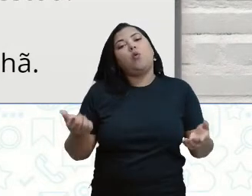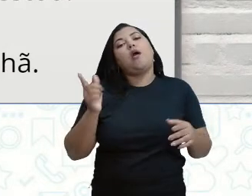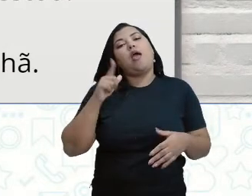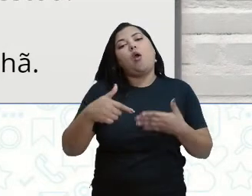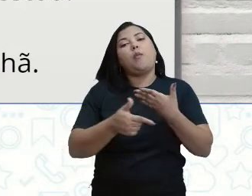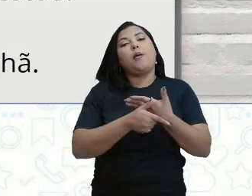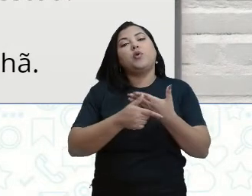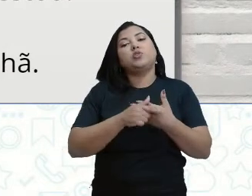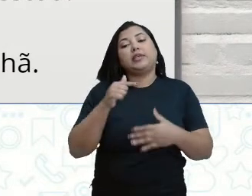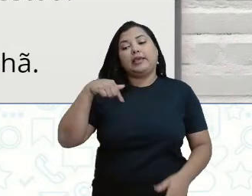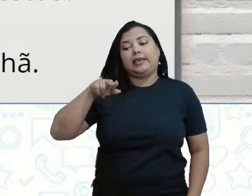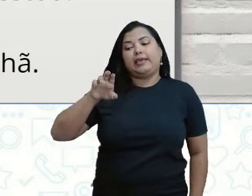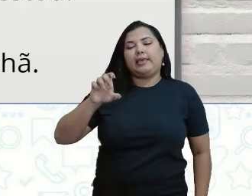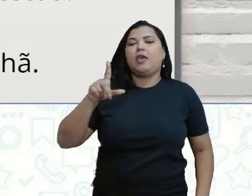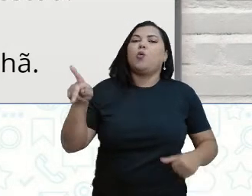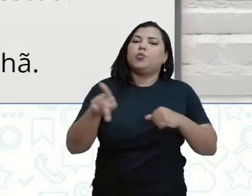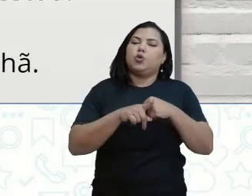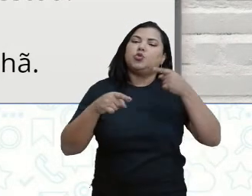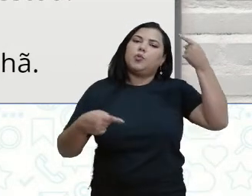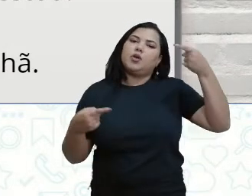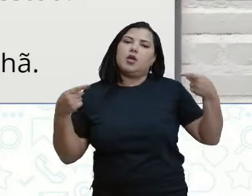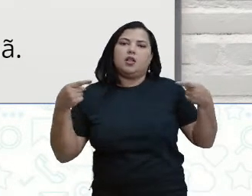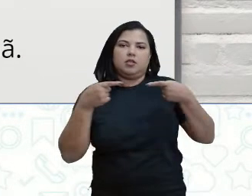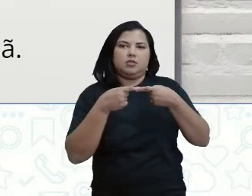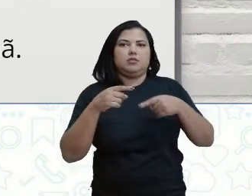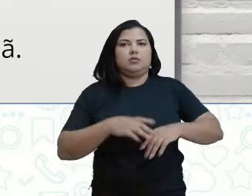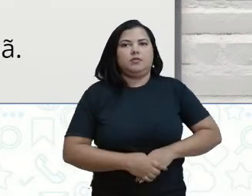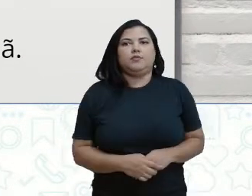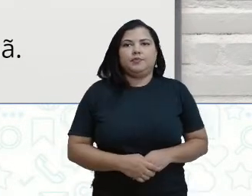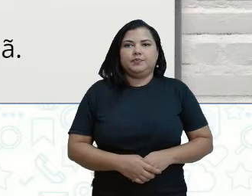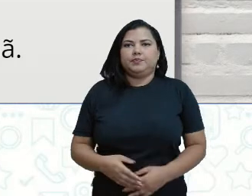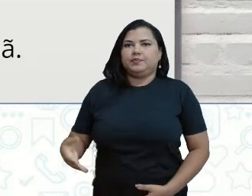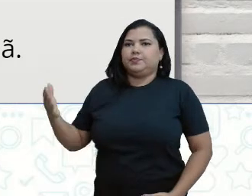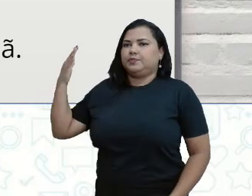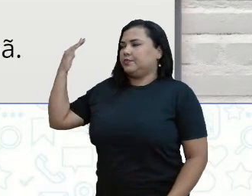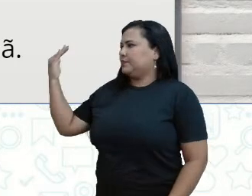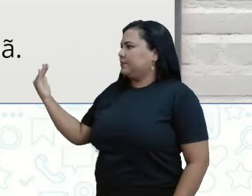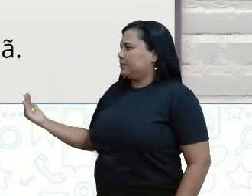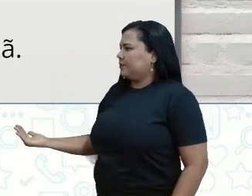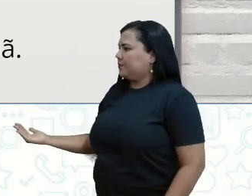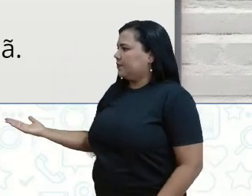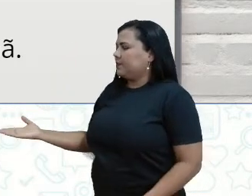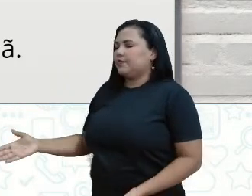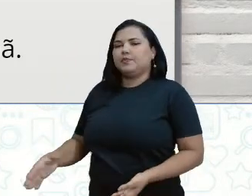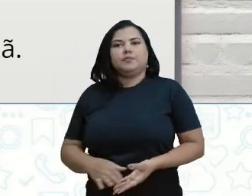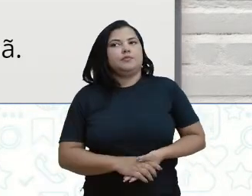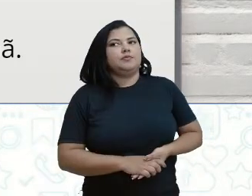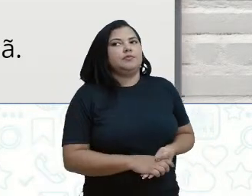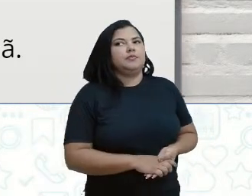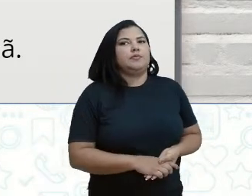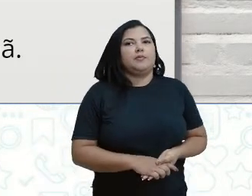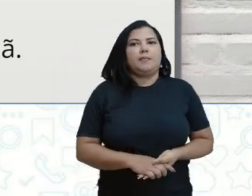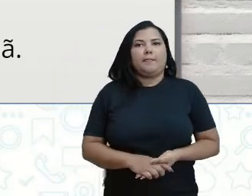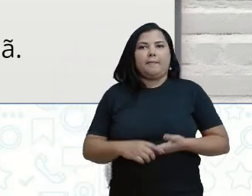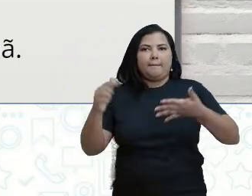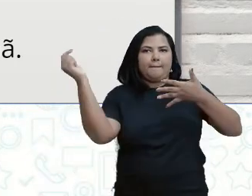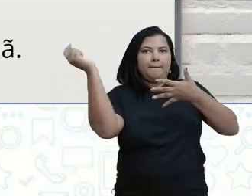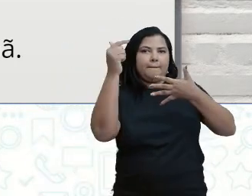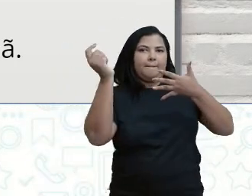tenho o quê? Um que como um pronome relativo. E aí eu trouxe todas as, né, já vou spoiler